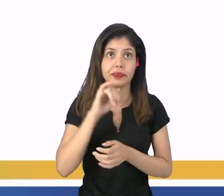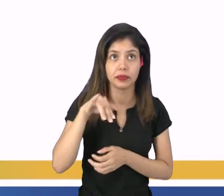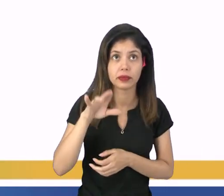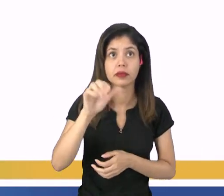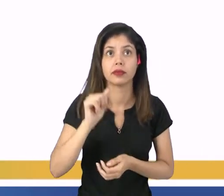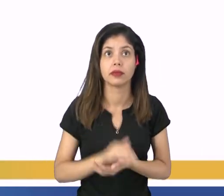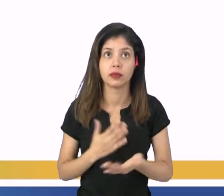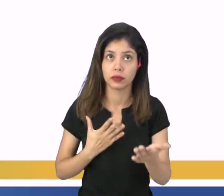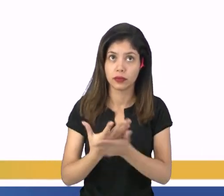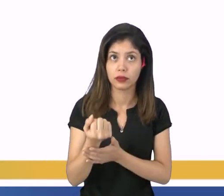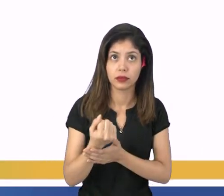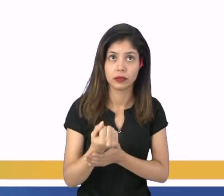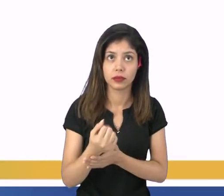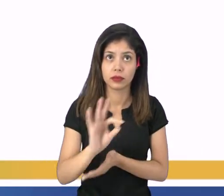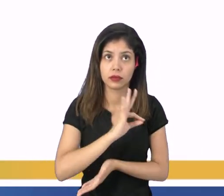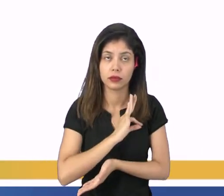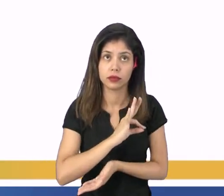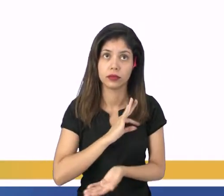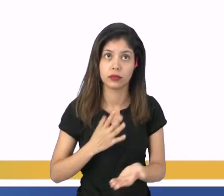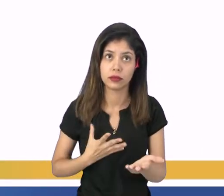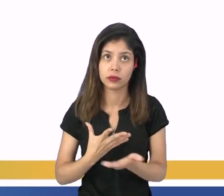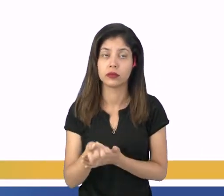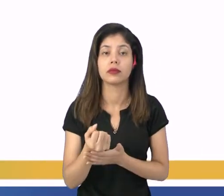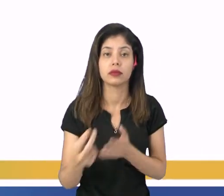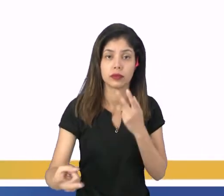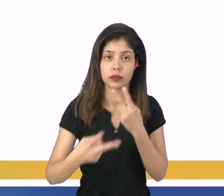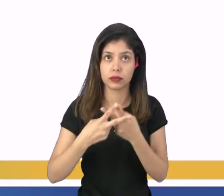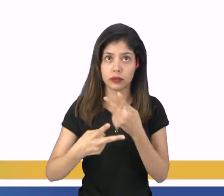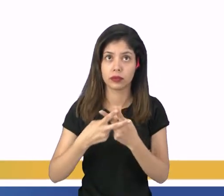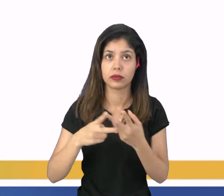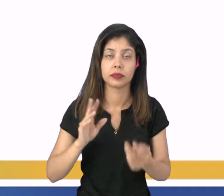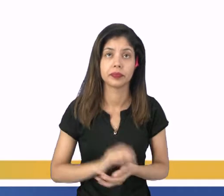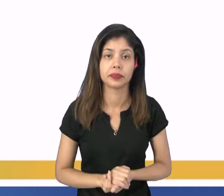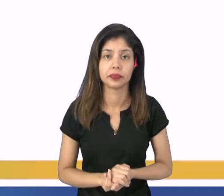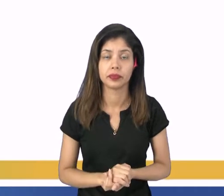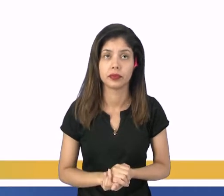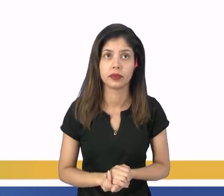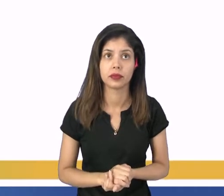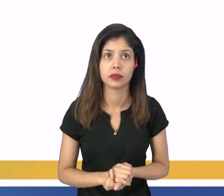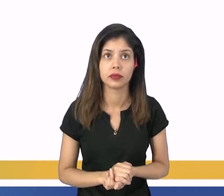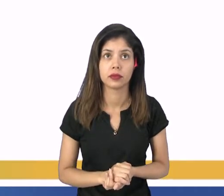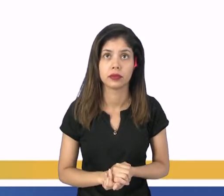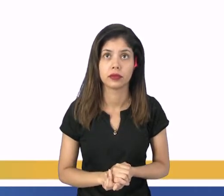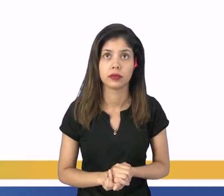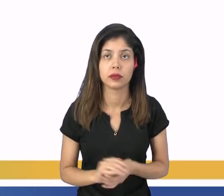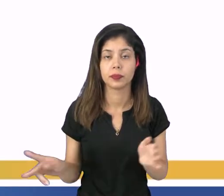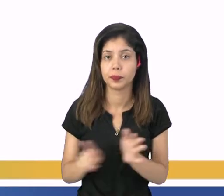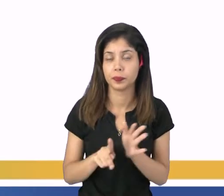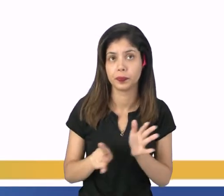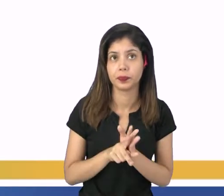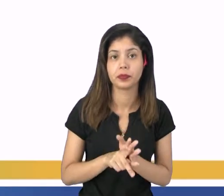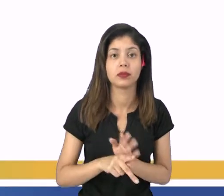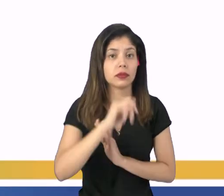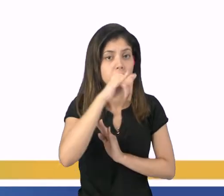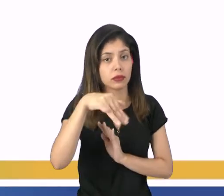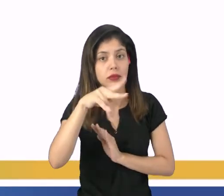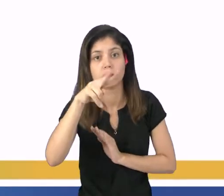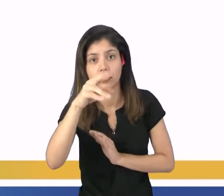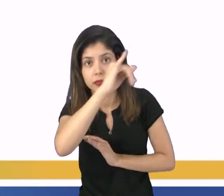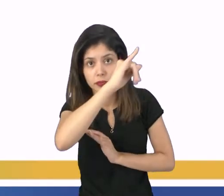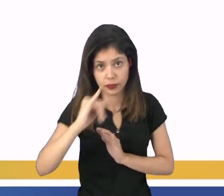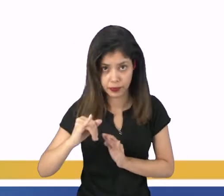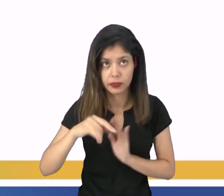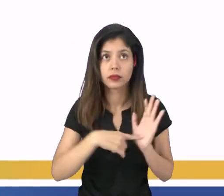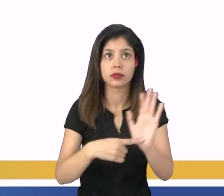Inca, A busca do prestígio militar foi uma das tendências da formação desse império, A busca